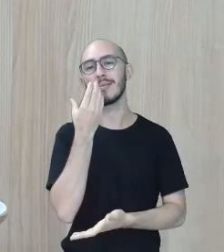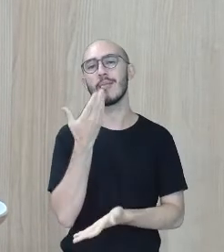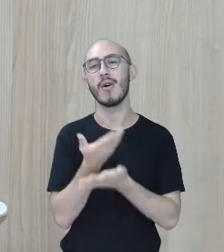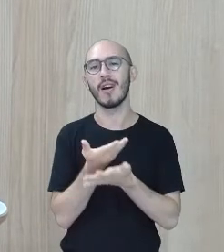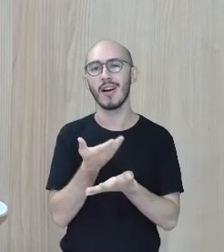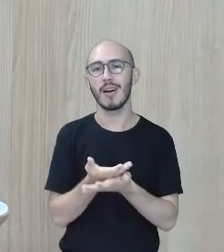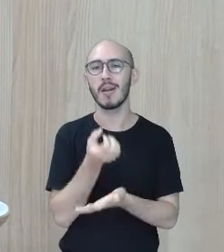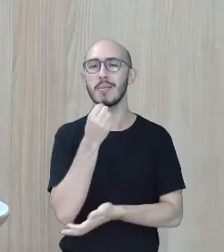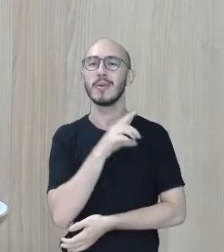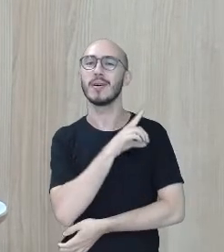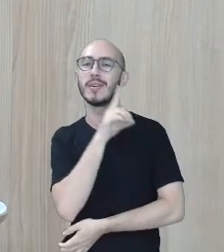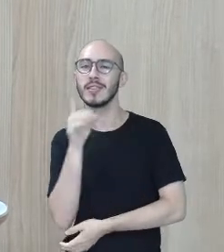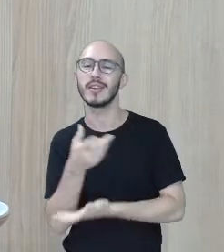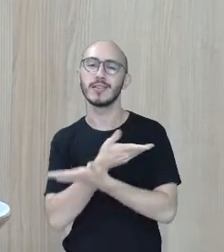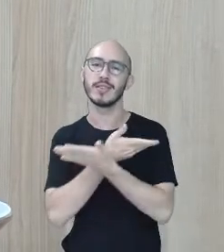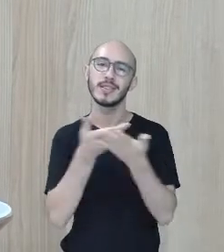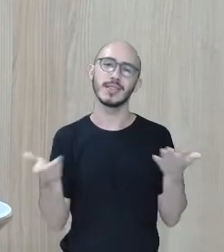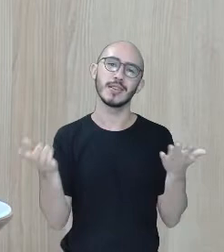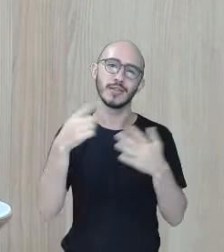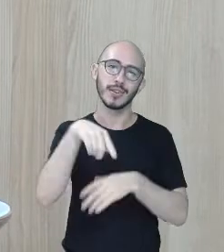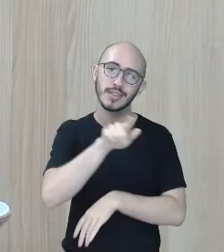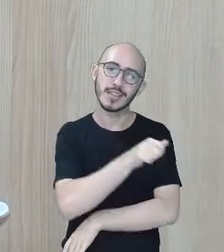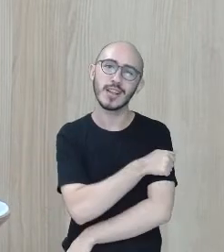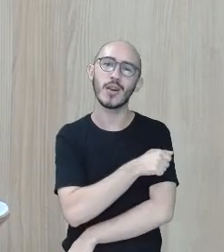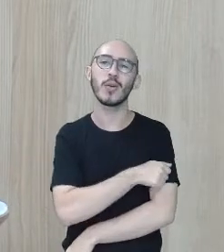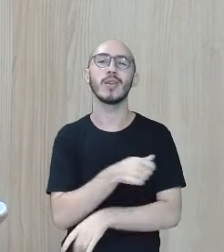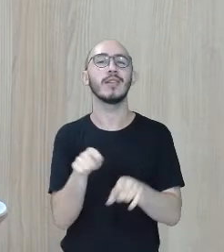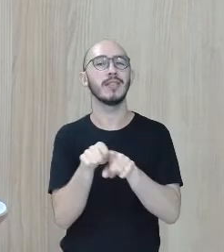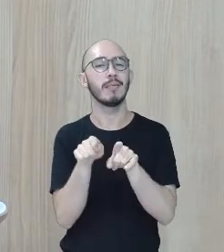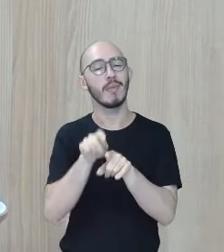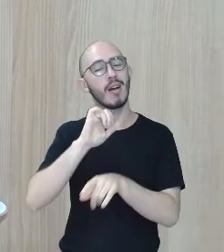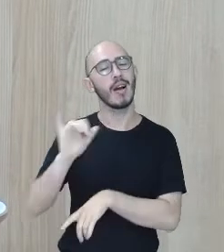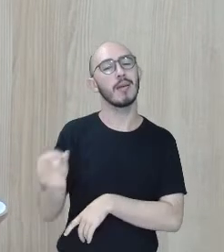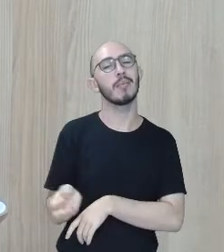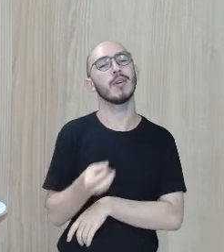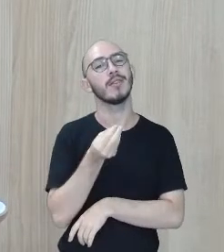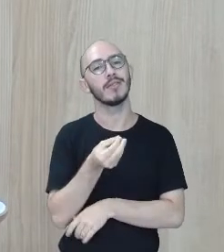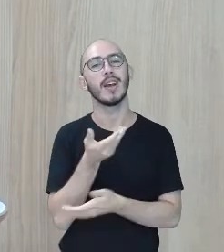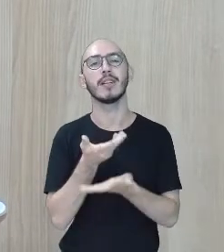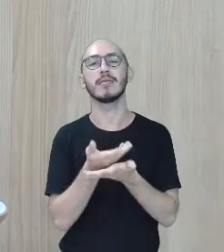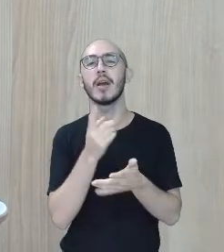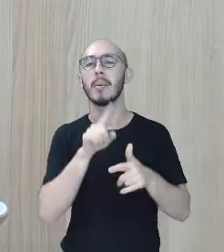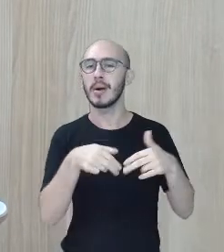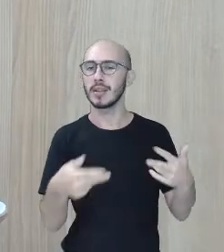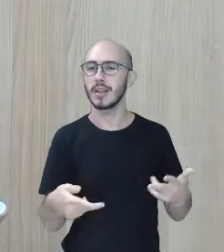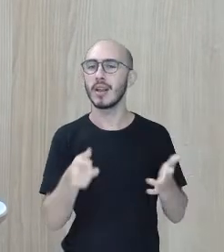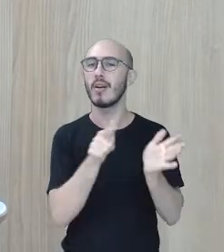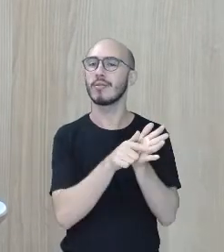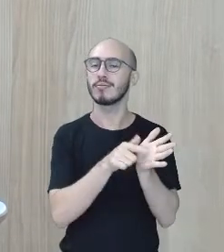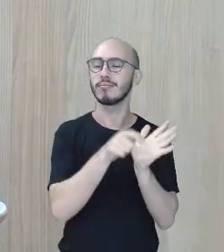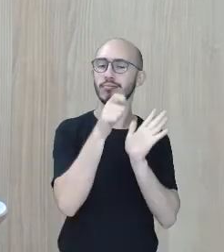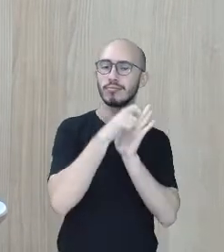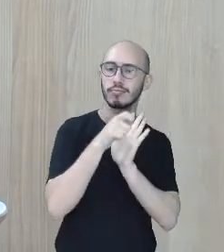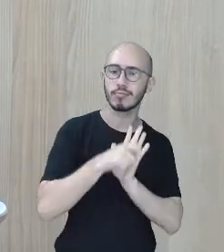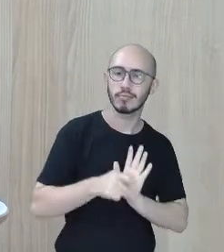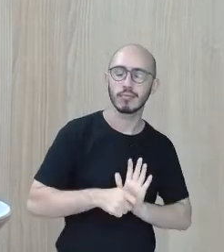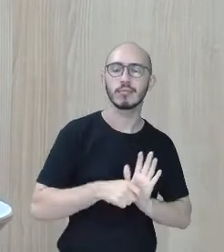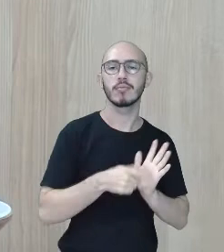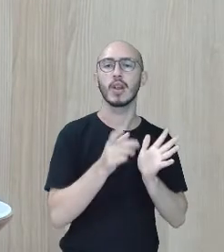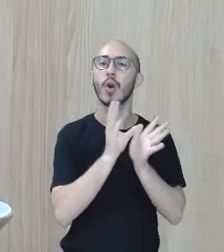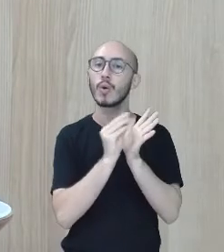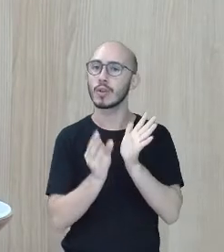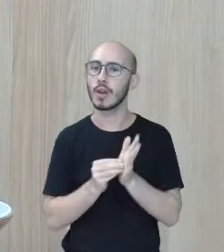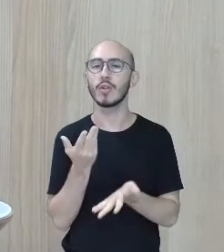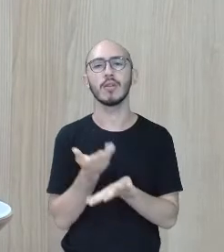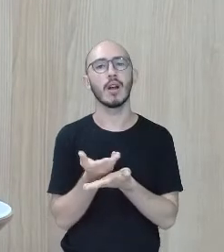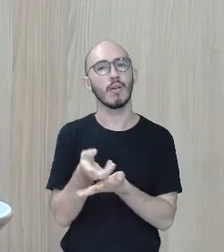aula, um bom dia. Bom dia e boa aula para vocês também. Aproveitem bastante, peguem caderno, papel, caneta e anotem